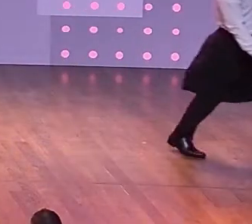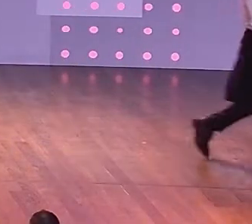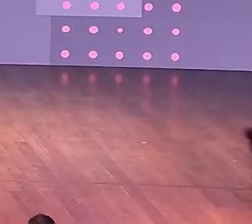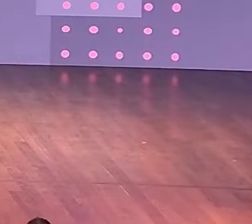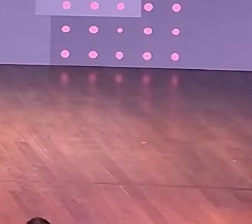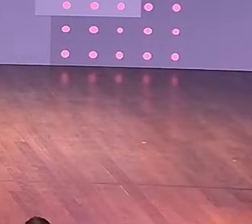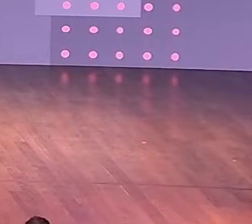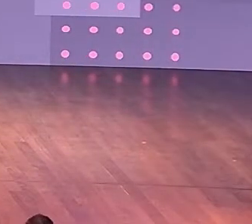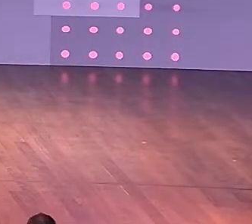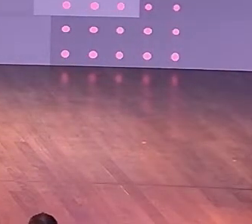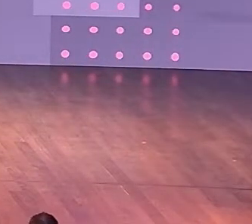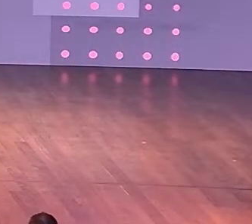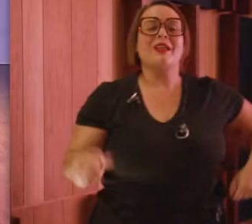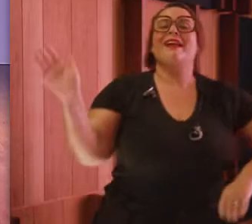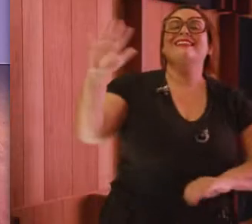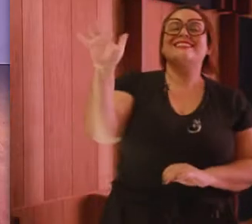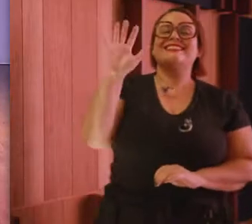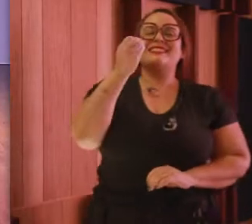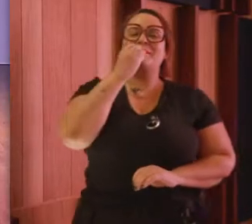Bom dia.